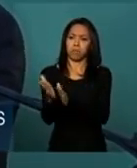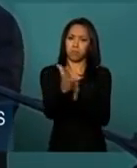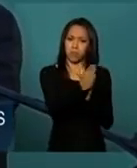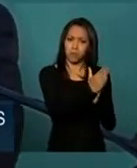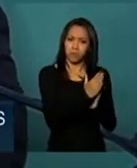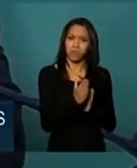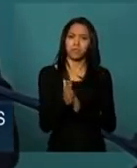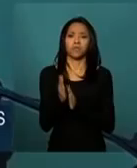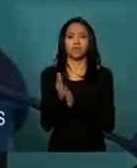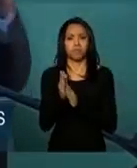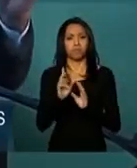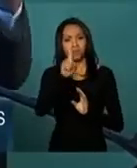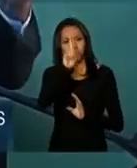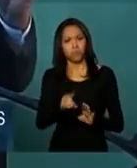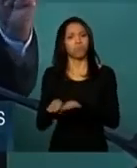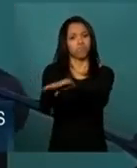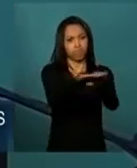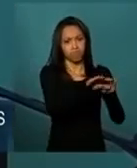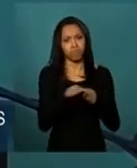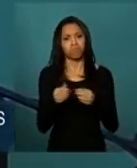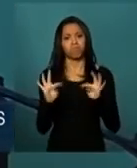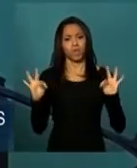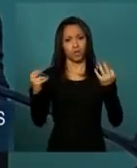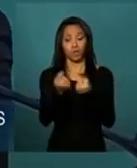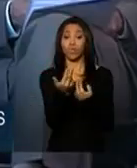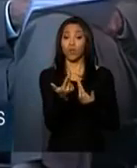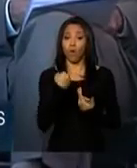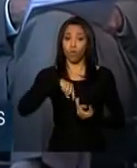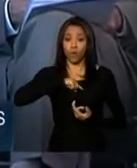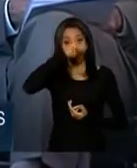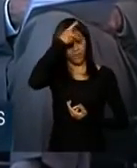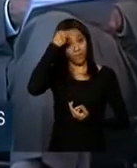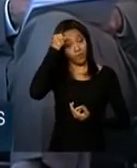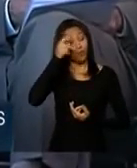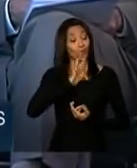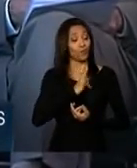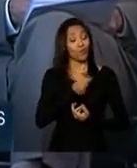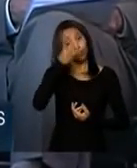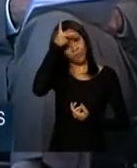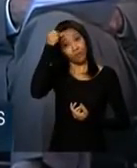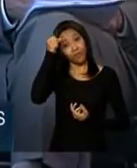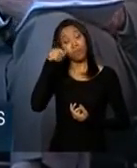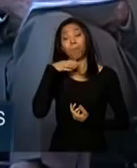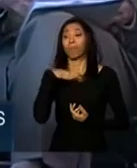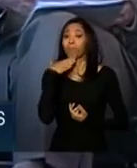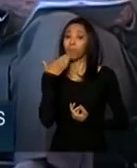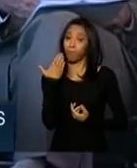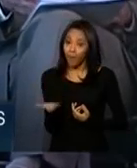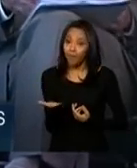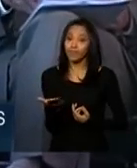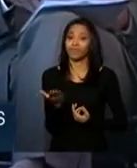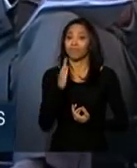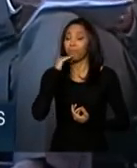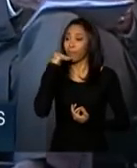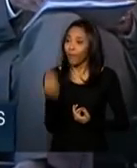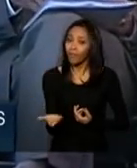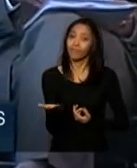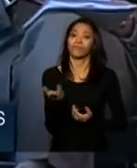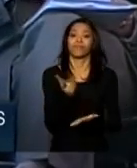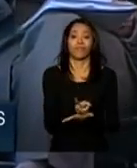republicano do governo federal, nós temos que fazer como todo prefeito. Todo prefeito é pidão, todo prefeito leva a